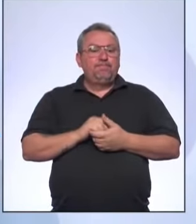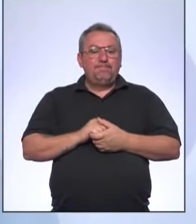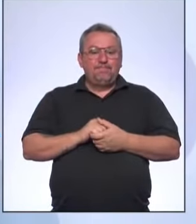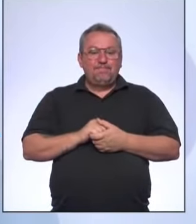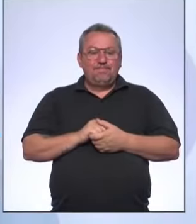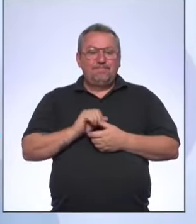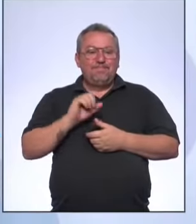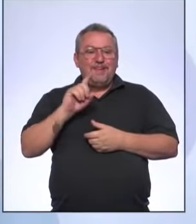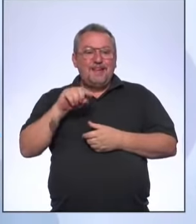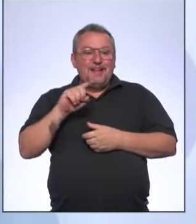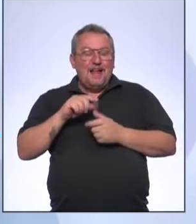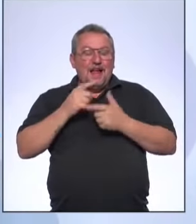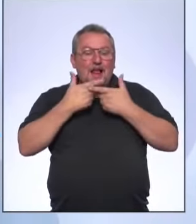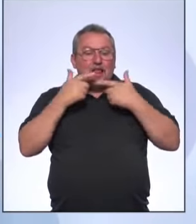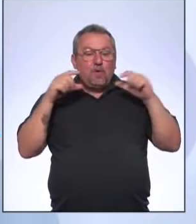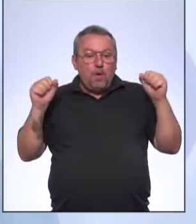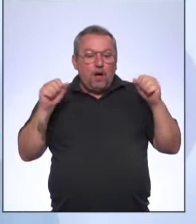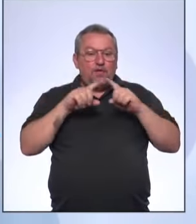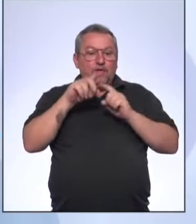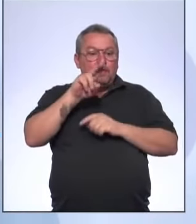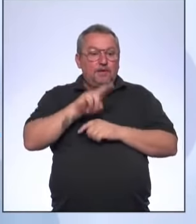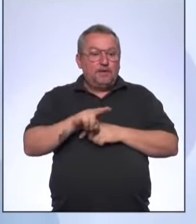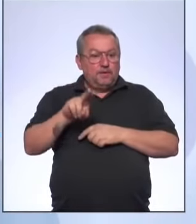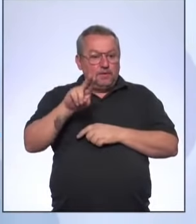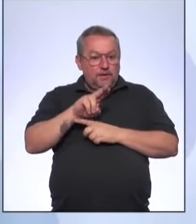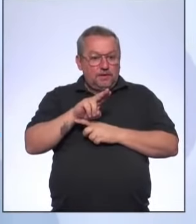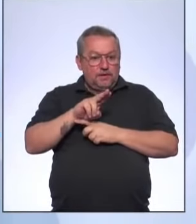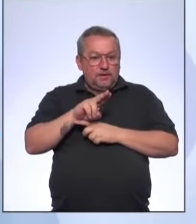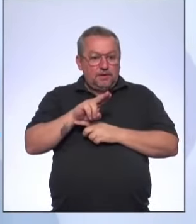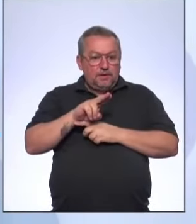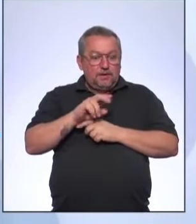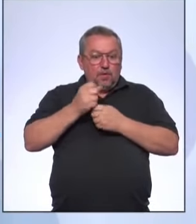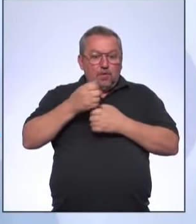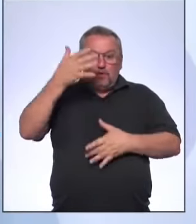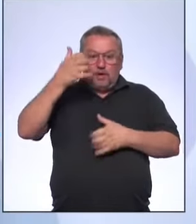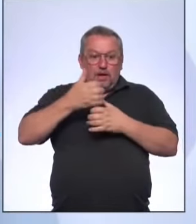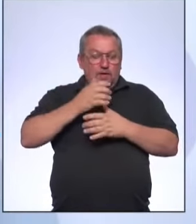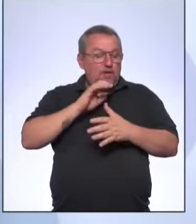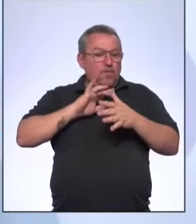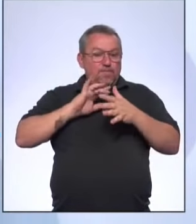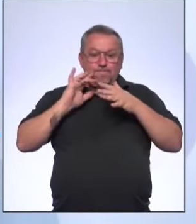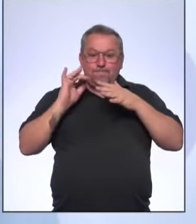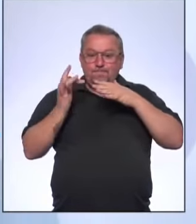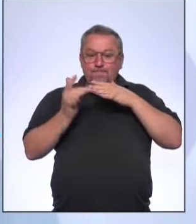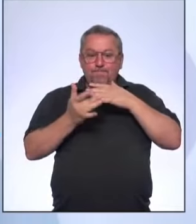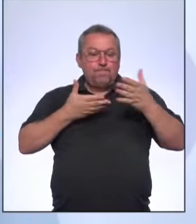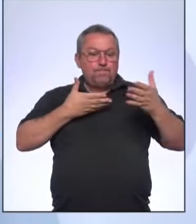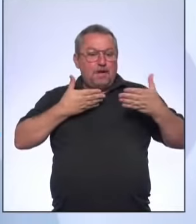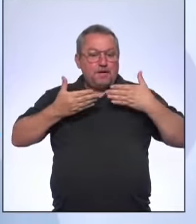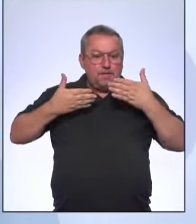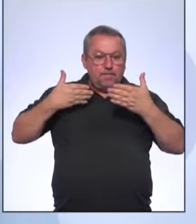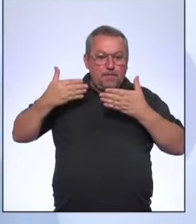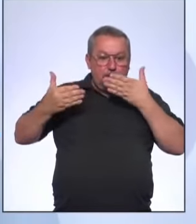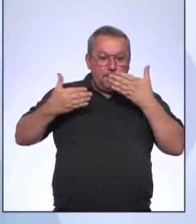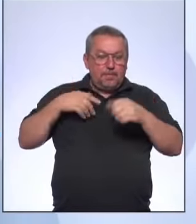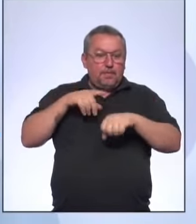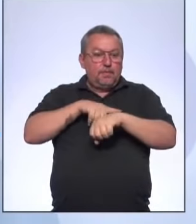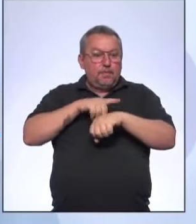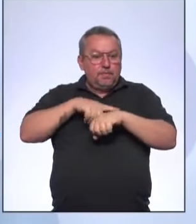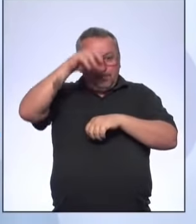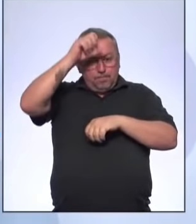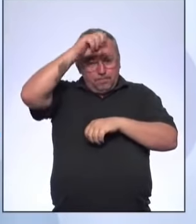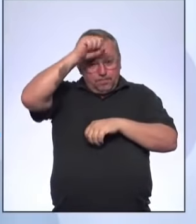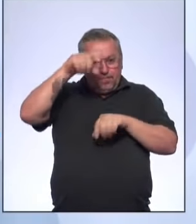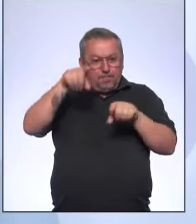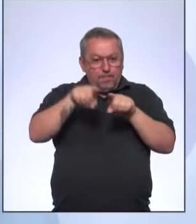isso é a linguagem que vocês estão usando o chat não é uma rede social para você bater papo esse é o momento de